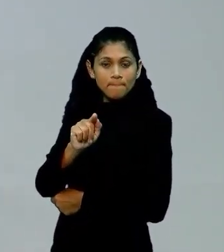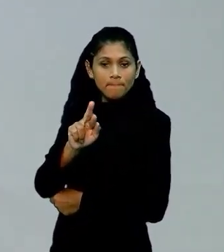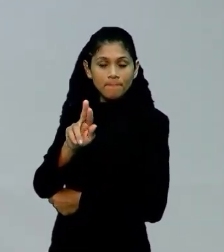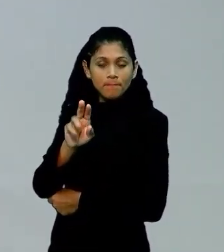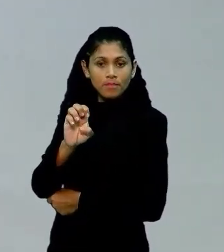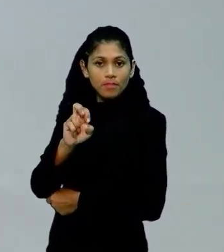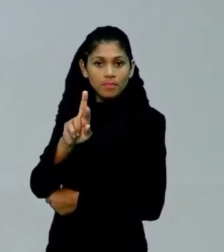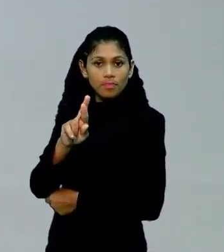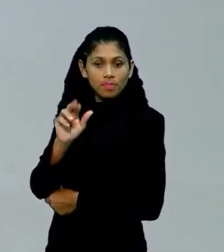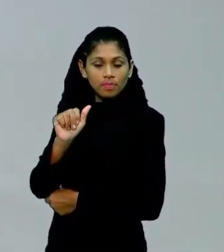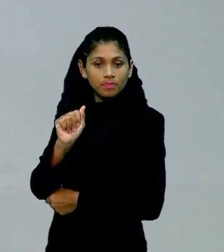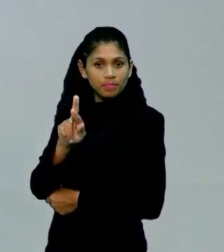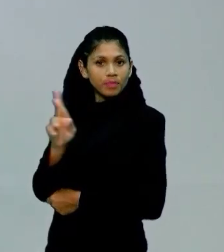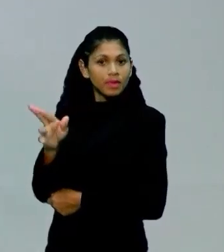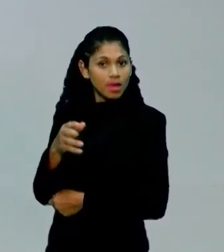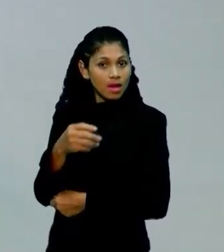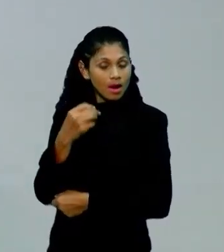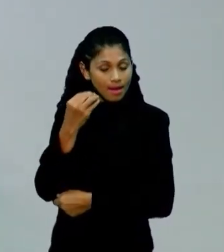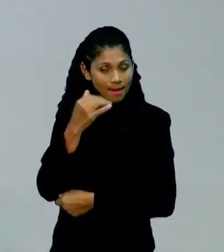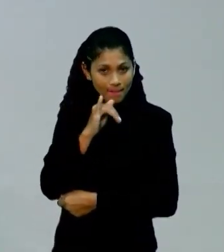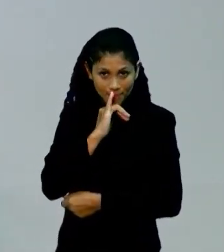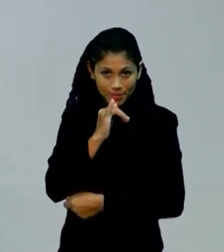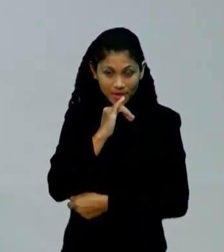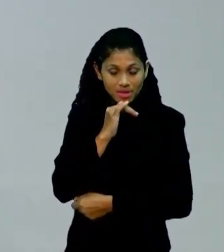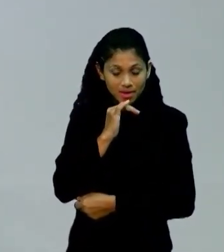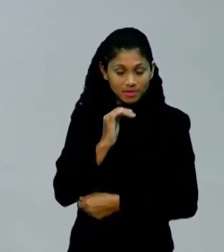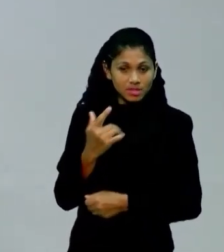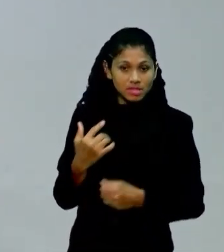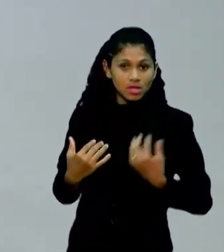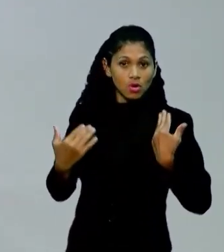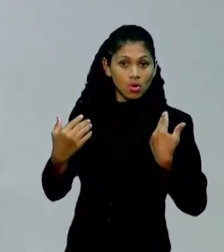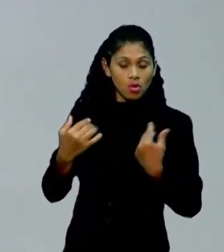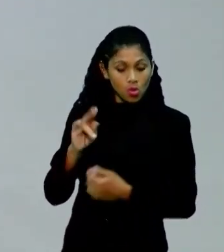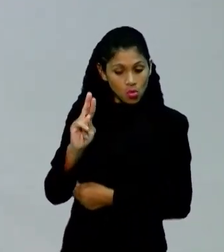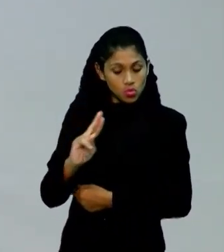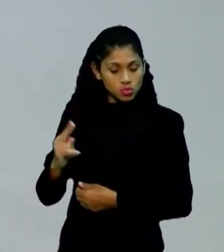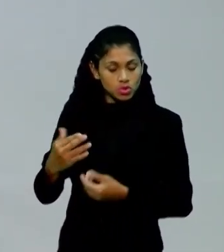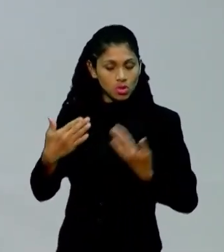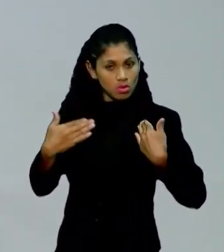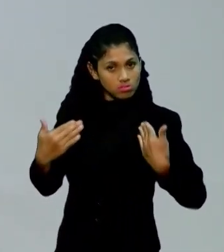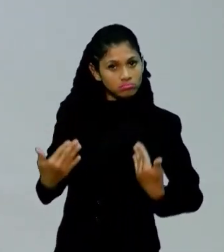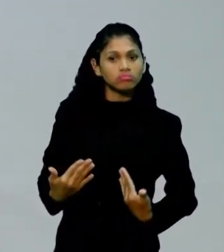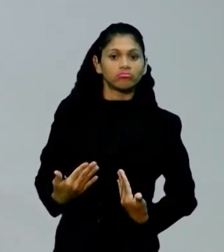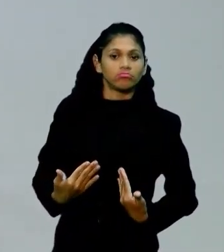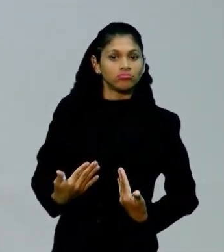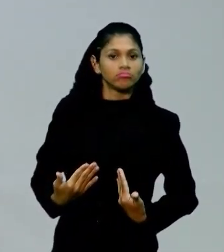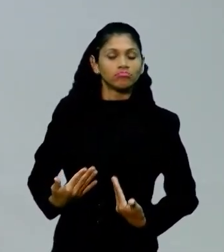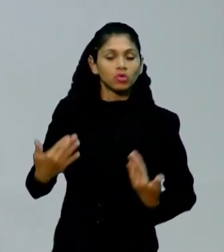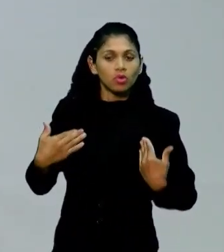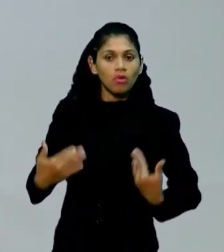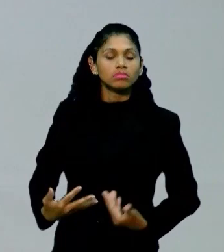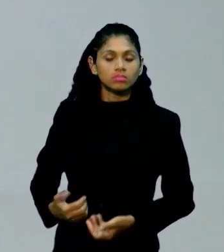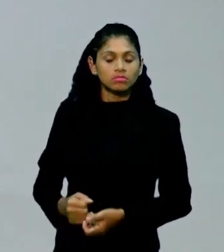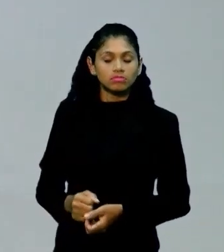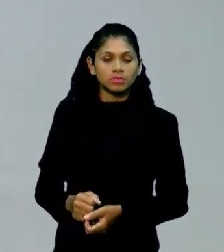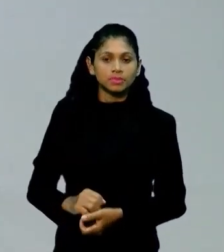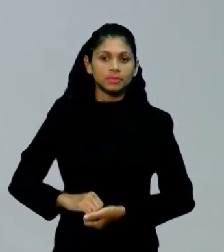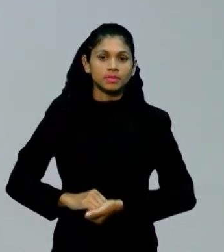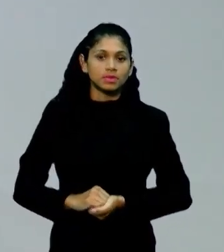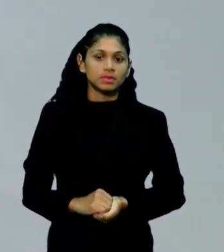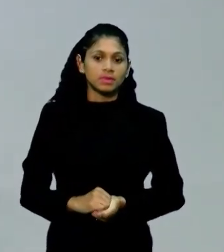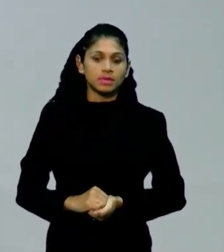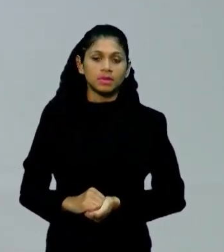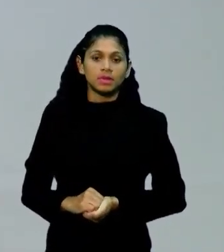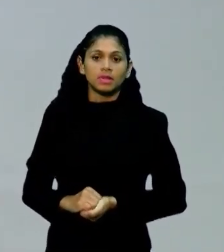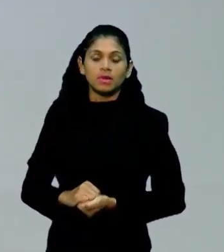informação e você tá utilizando o seu corpo para dizer algo esse essa é a correlação do da Educação Física com a